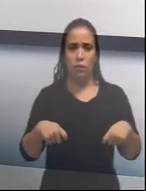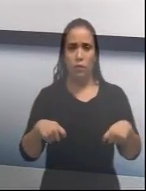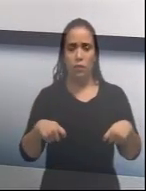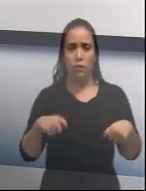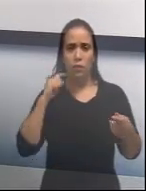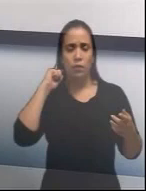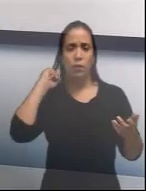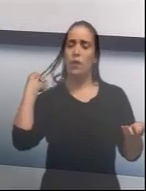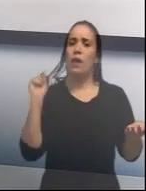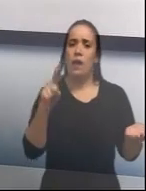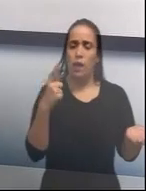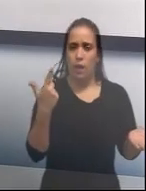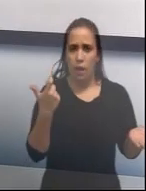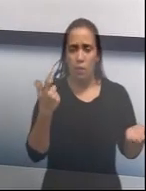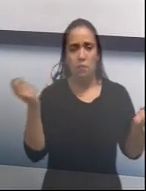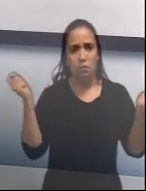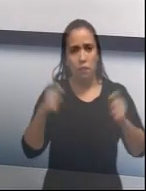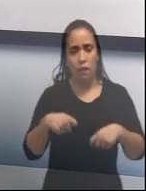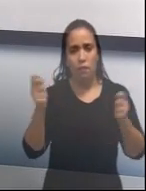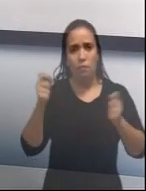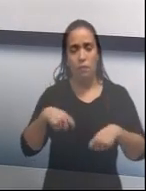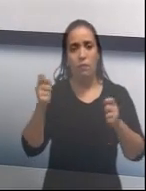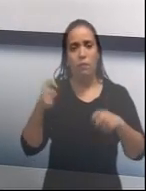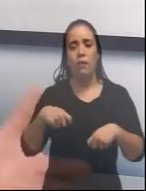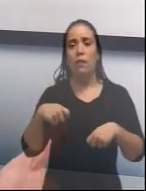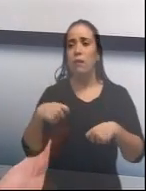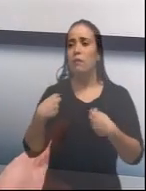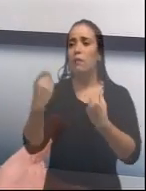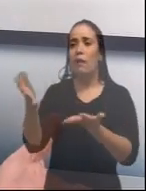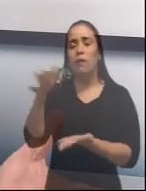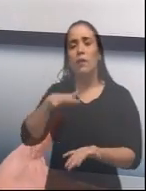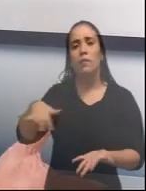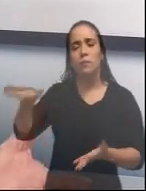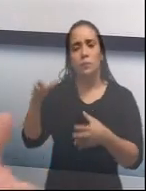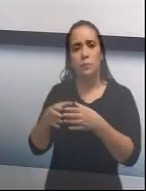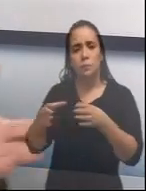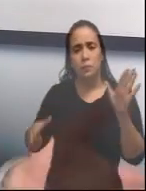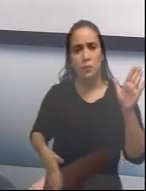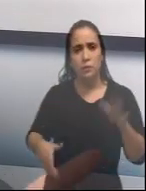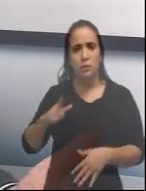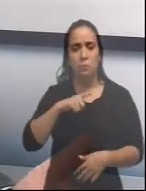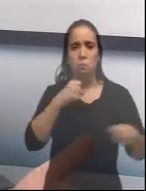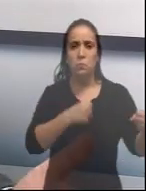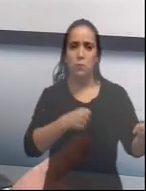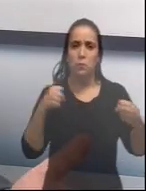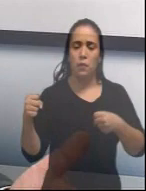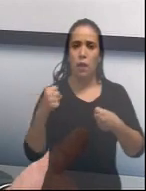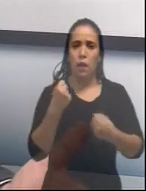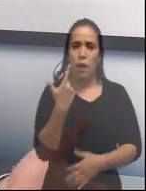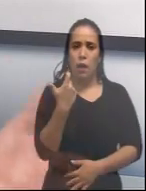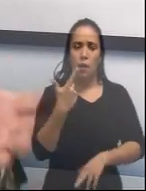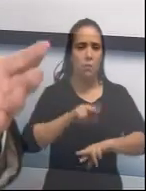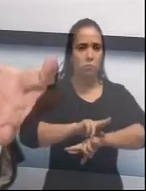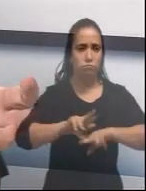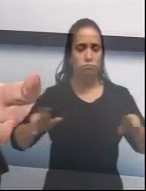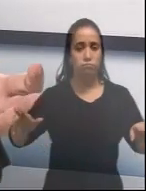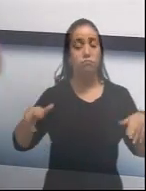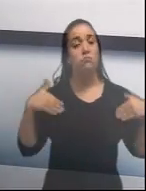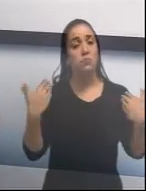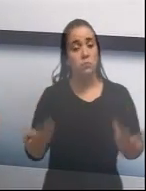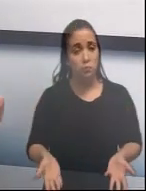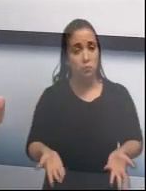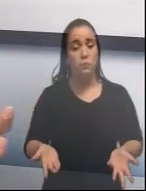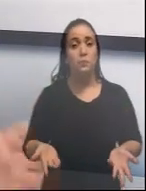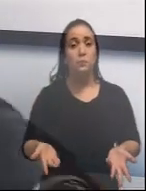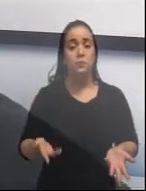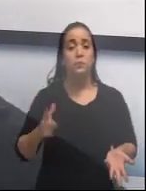evitar que essas armas entrassem num país e armassem a bandidagem como toda, que agora tem todo tipo de arma, né? Então a tragédia de lá mesmo